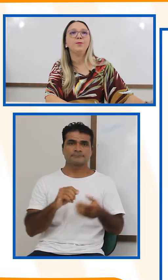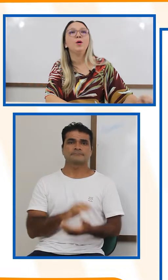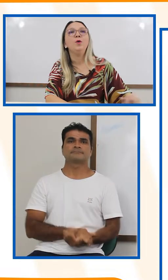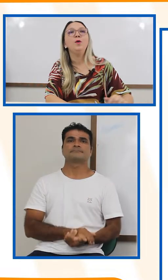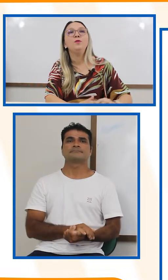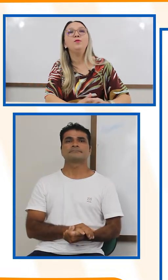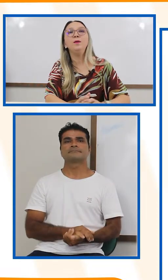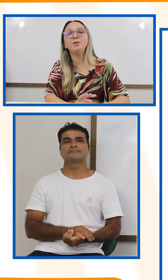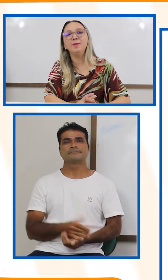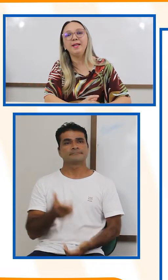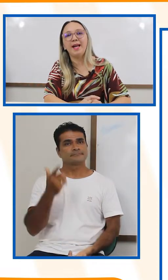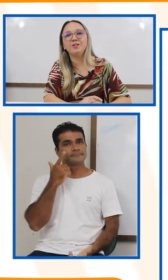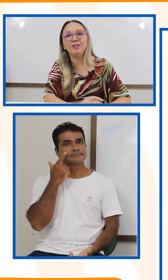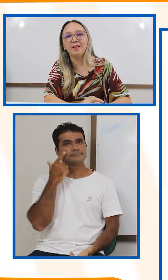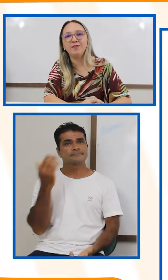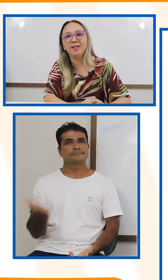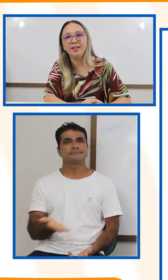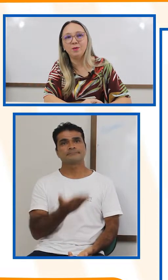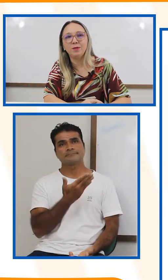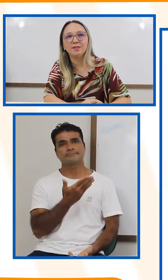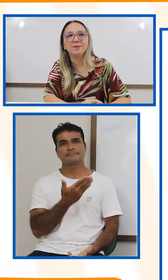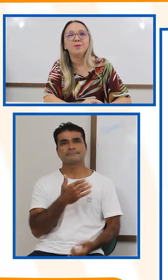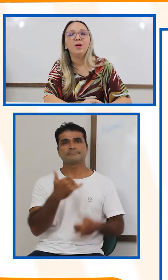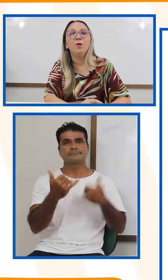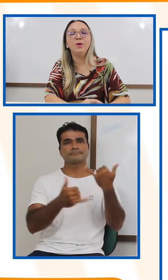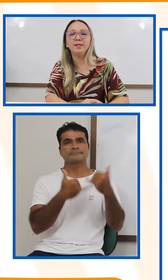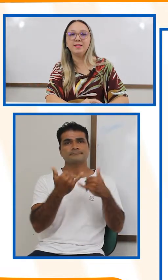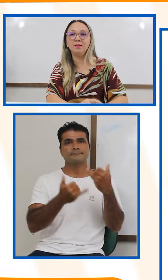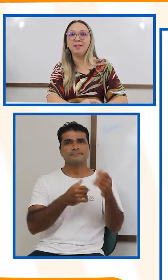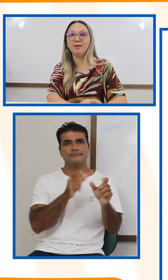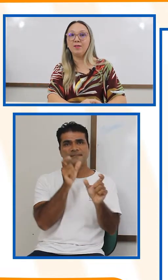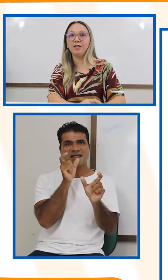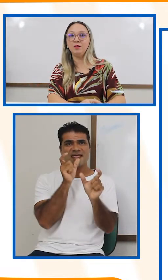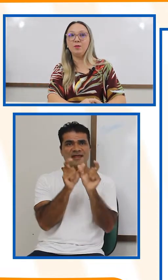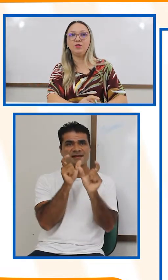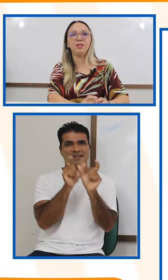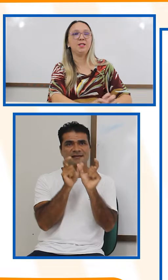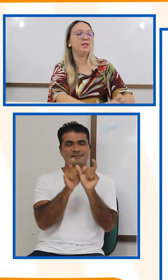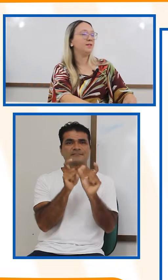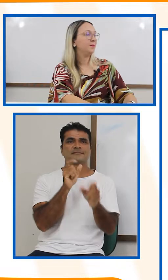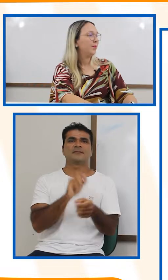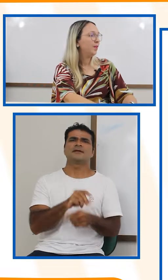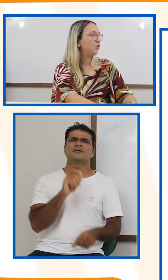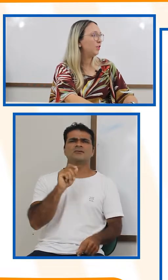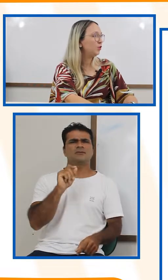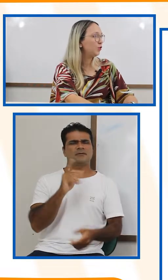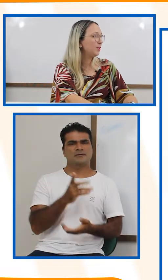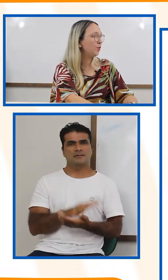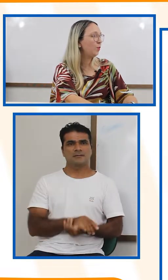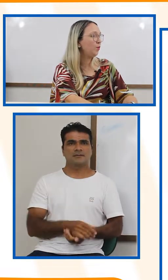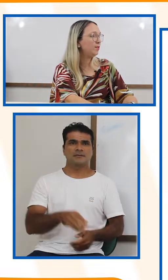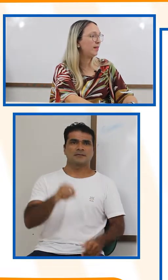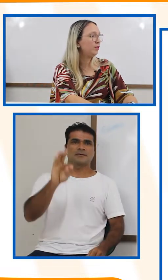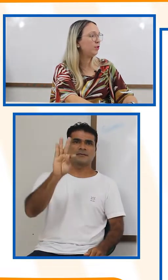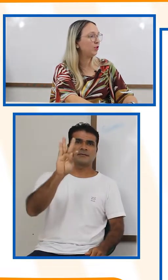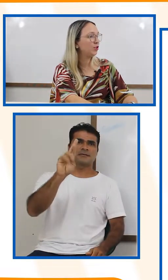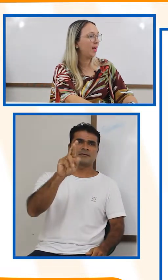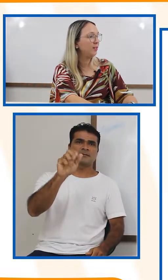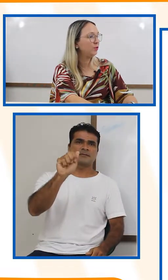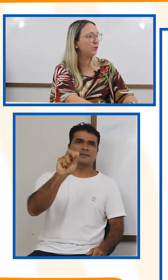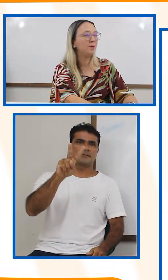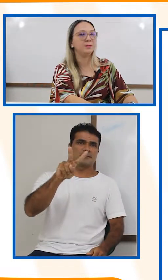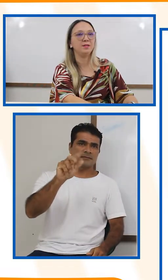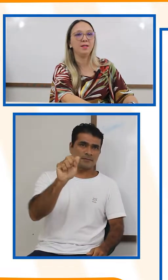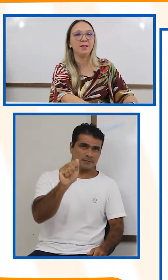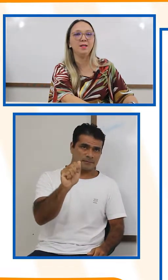só, vamos brincar de trava-línguas? O que são trava-línguas, Tia Cris? Tia Cris trouxe aqui um conceito que nós